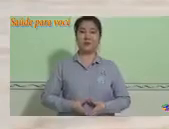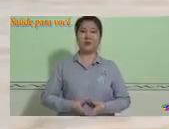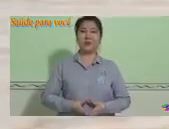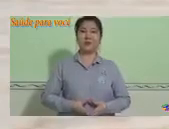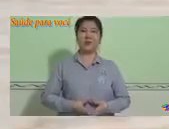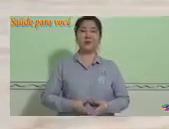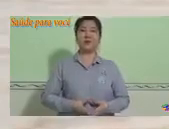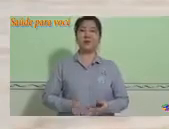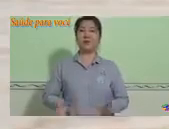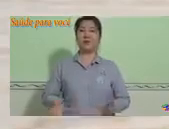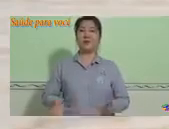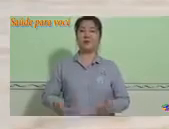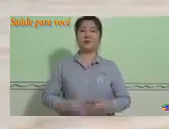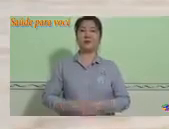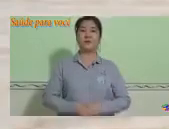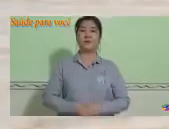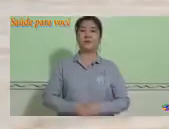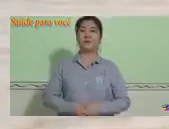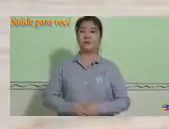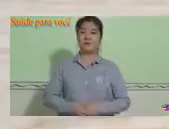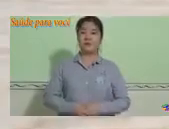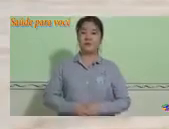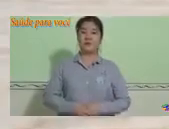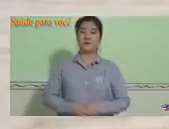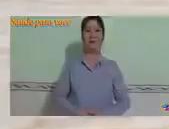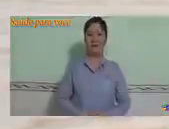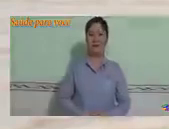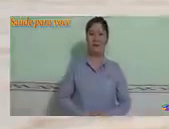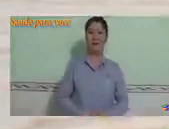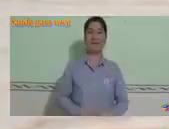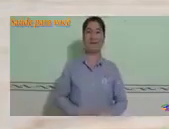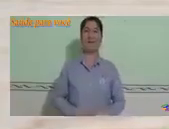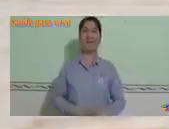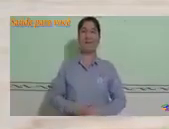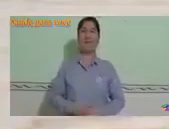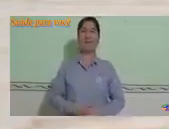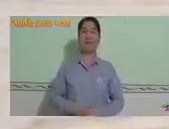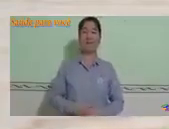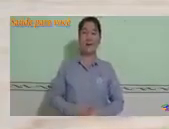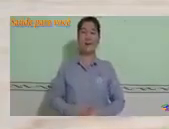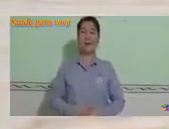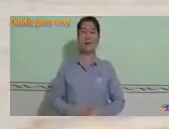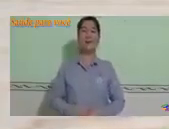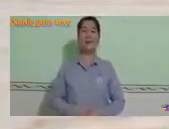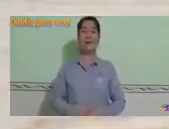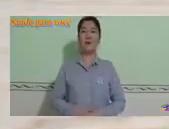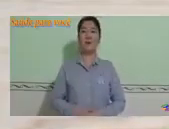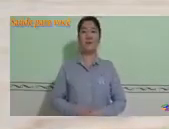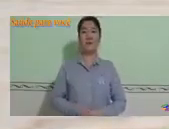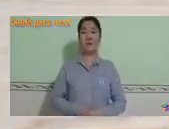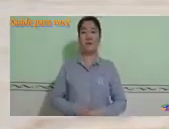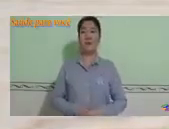FORTALSER o sistema imunológico, ponto e vírgula, ajudar na manutenção dos níveis de testosterona, vírgula, para um